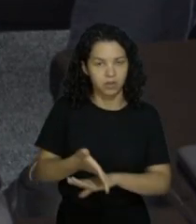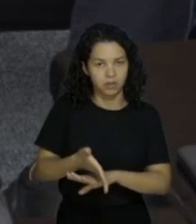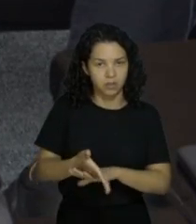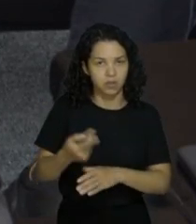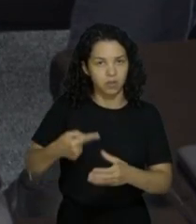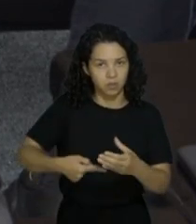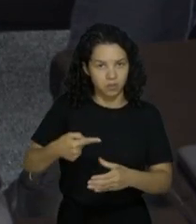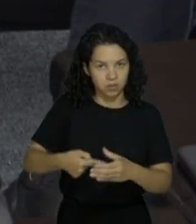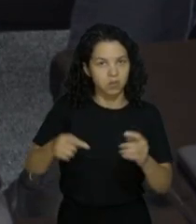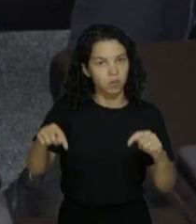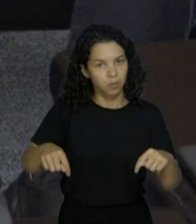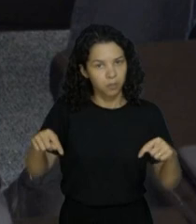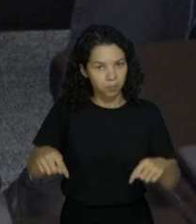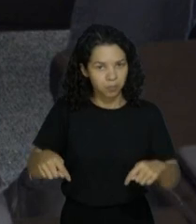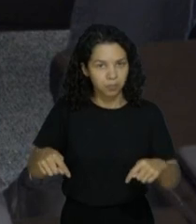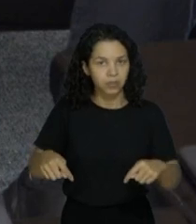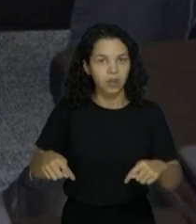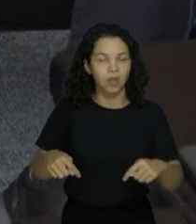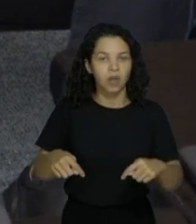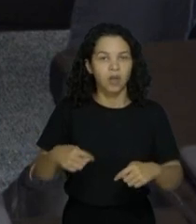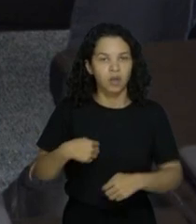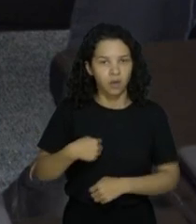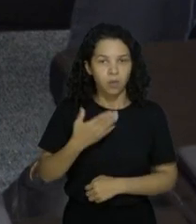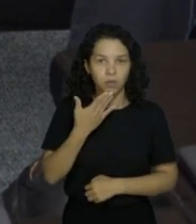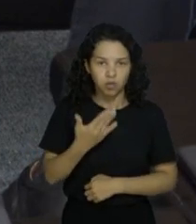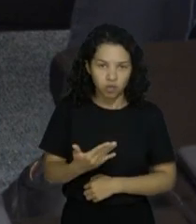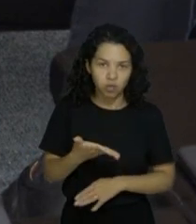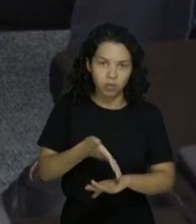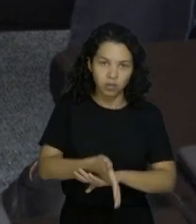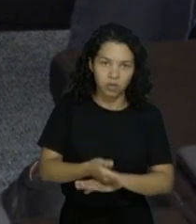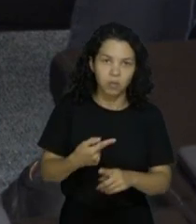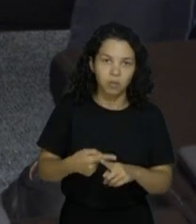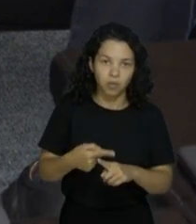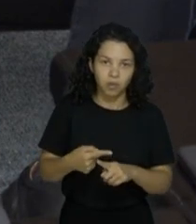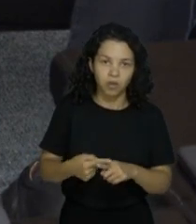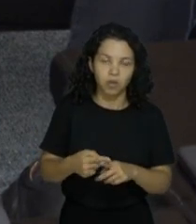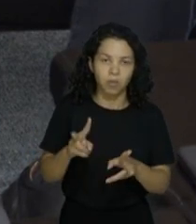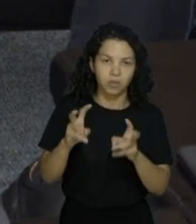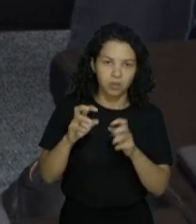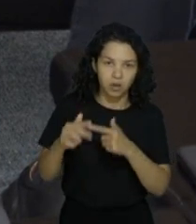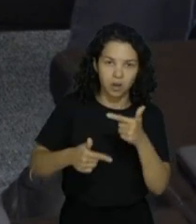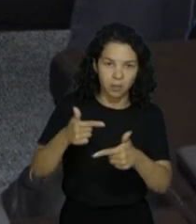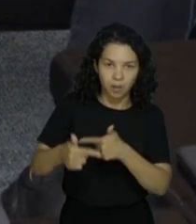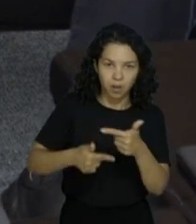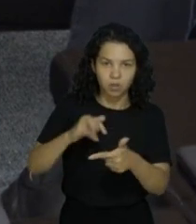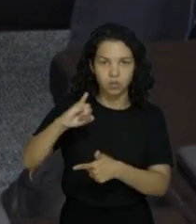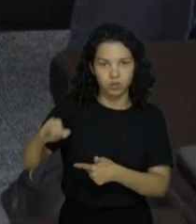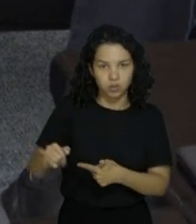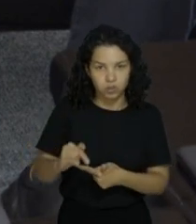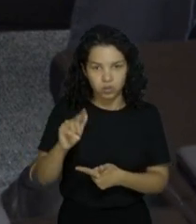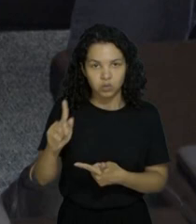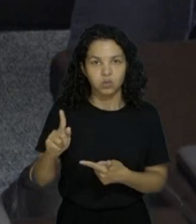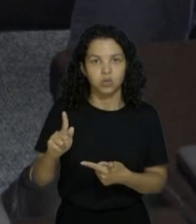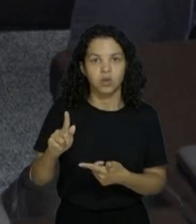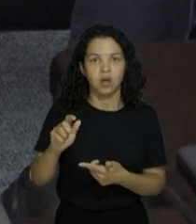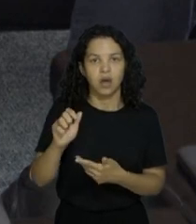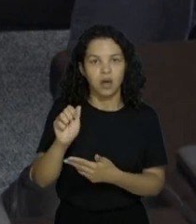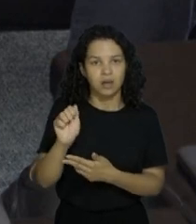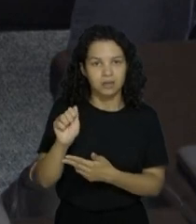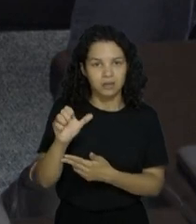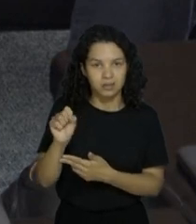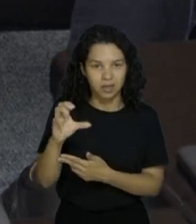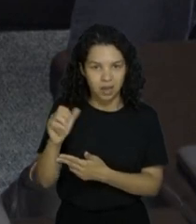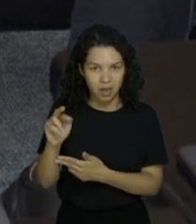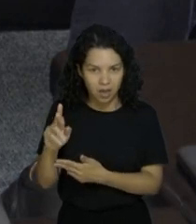é pedir para estar porque eu vi o trabalho que era realizado pelo Júlio depois o Zé meias Karen eu acho que